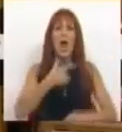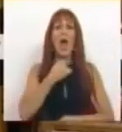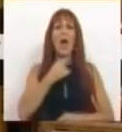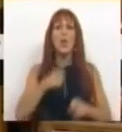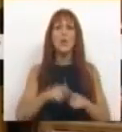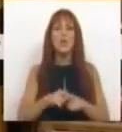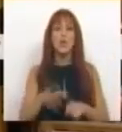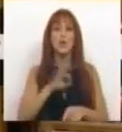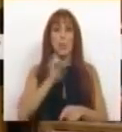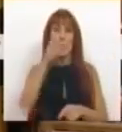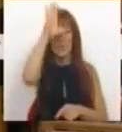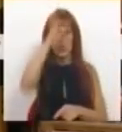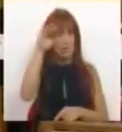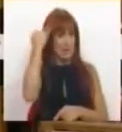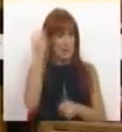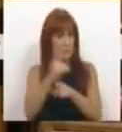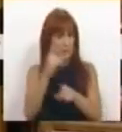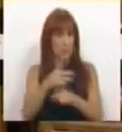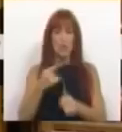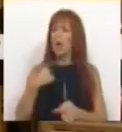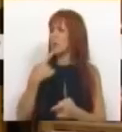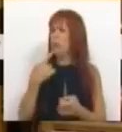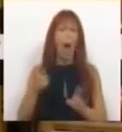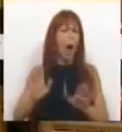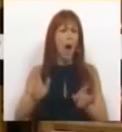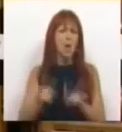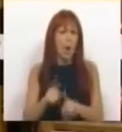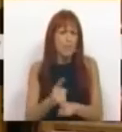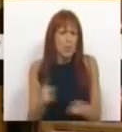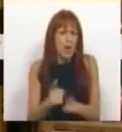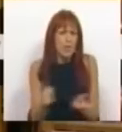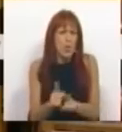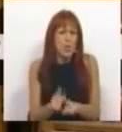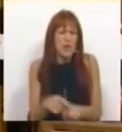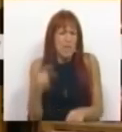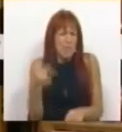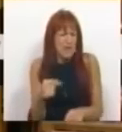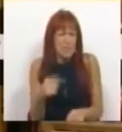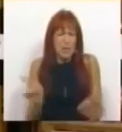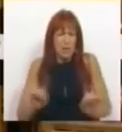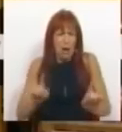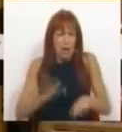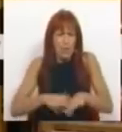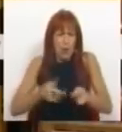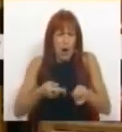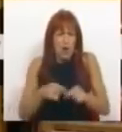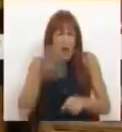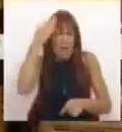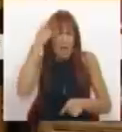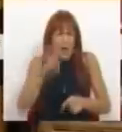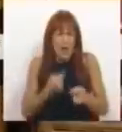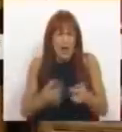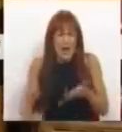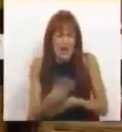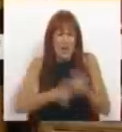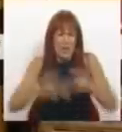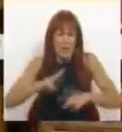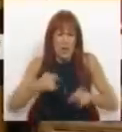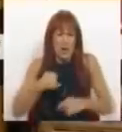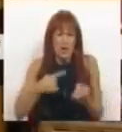agosto, o senhor Primeiro-Ministro Passos Coelho assegurava não haver razões para pessimismo em relação à previsão de receitas